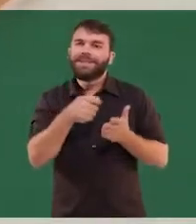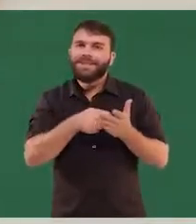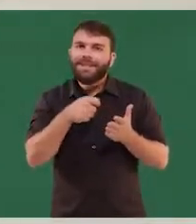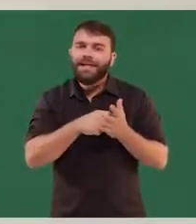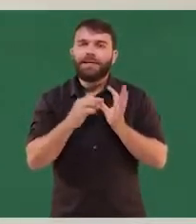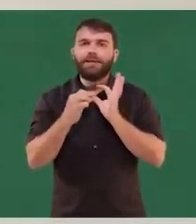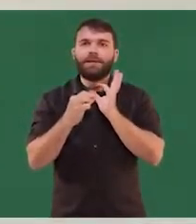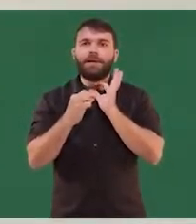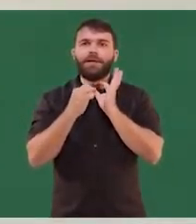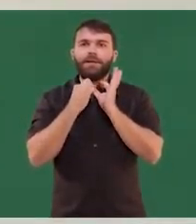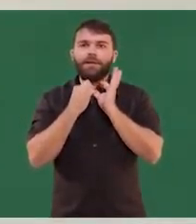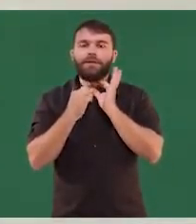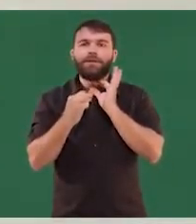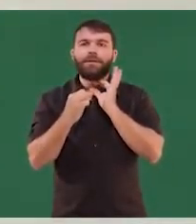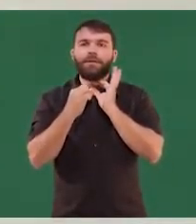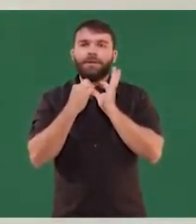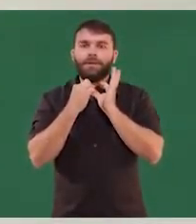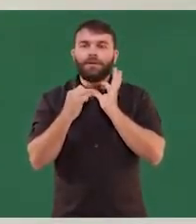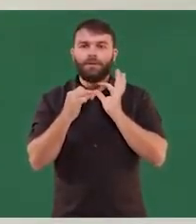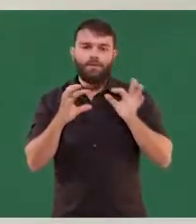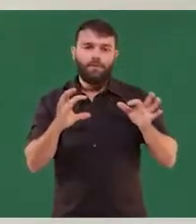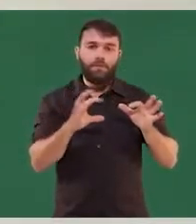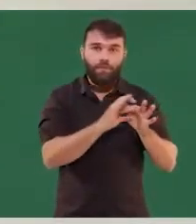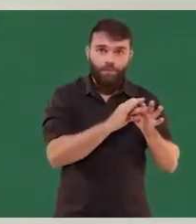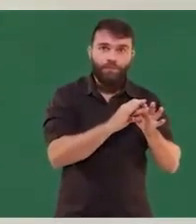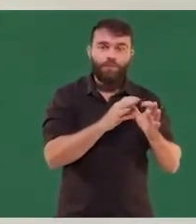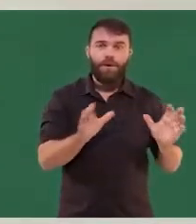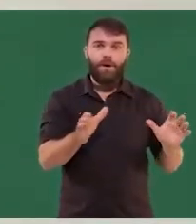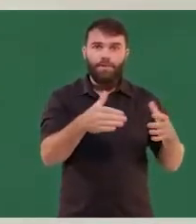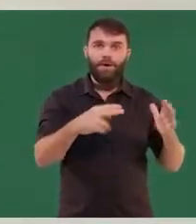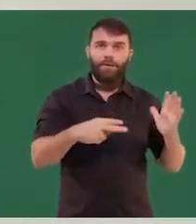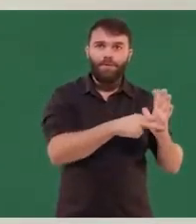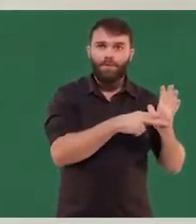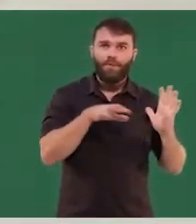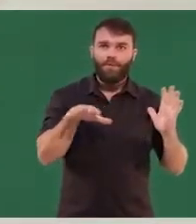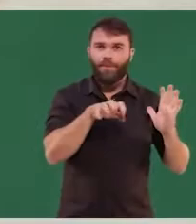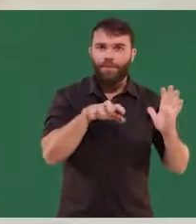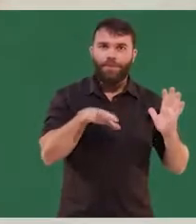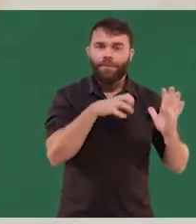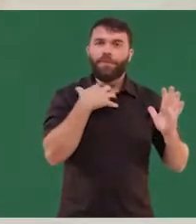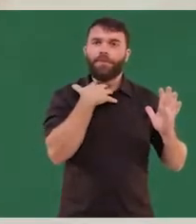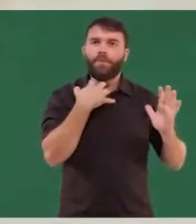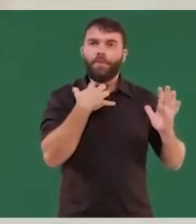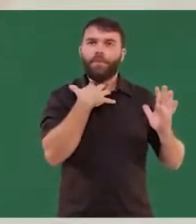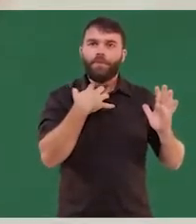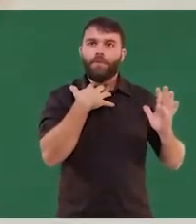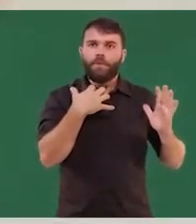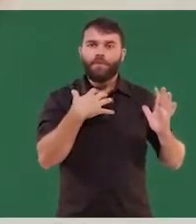Tente inserir a sonda de aspiração conectada ao aparelho de aspiração.